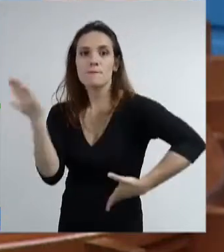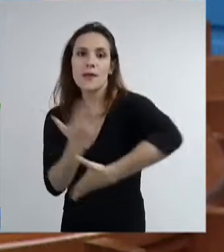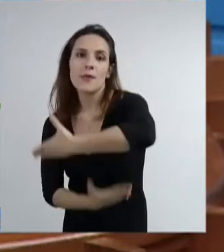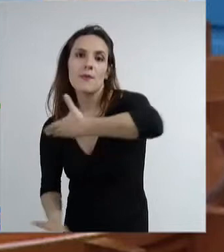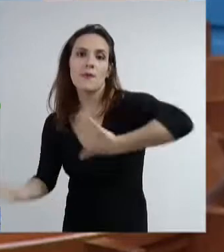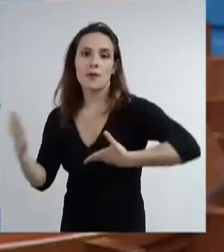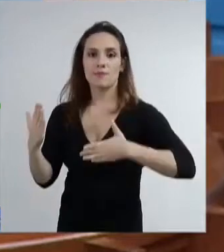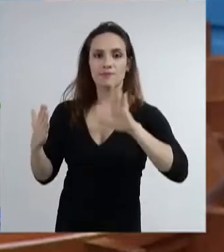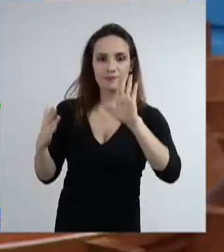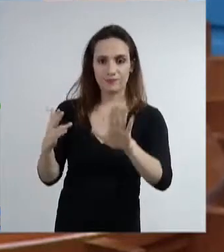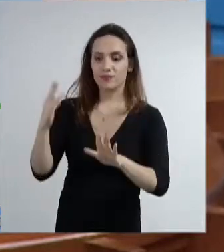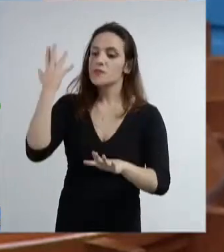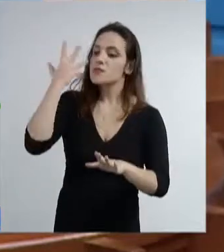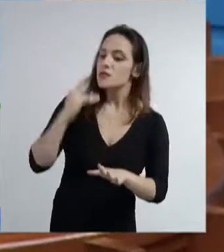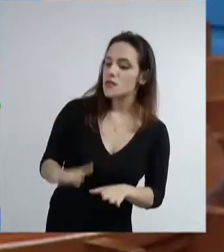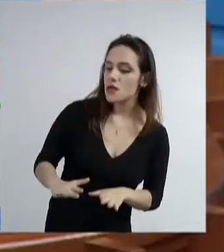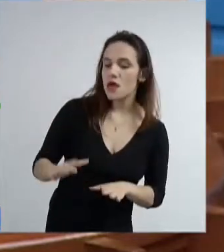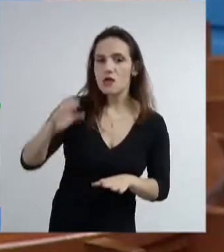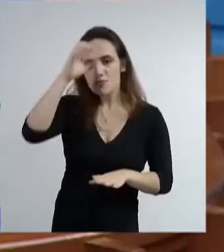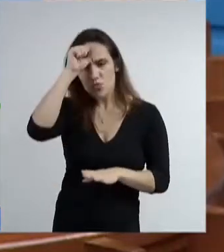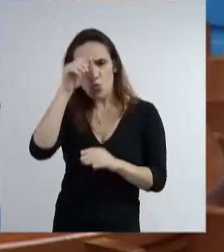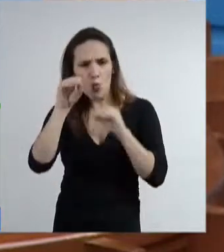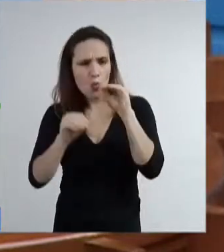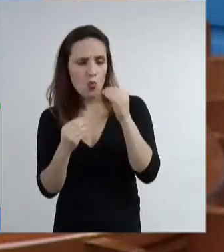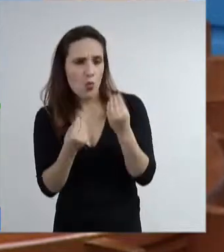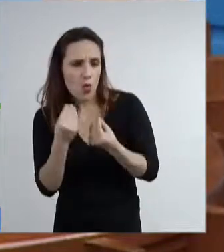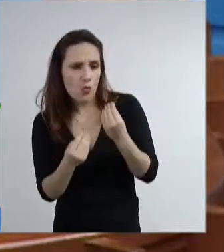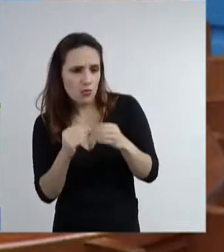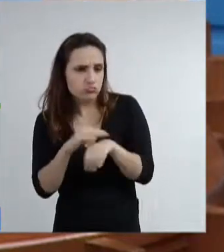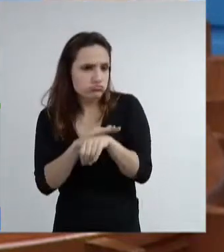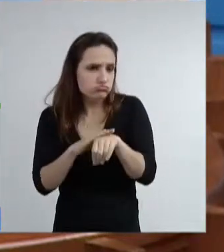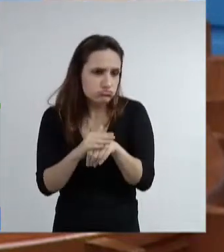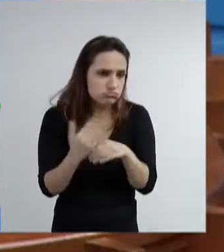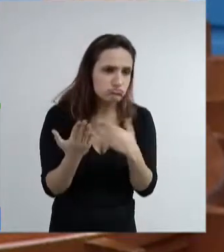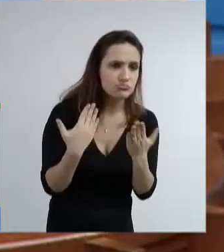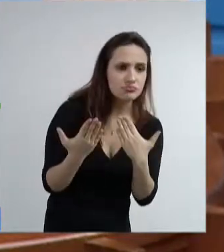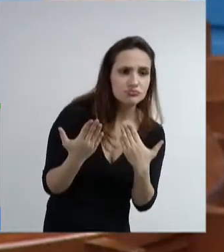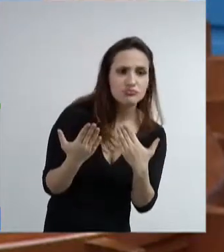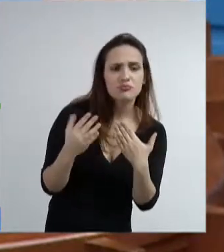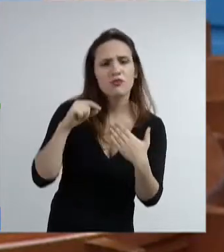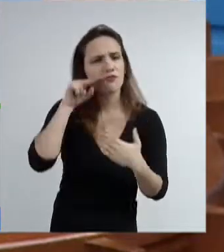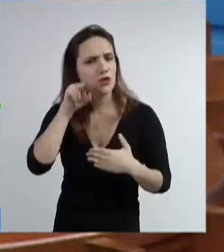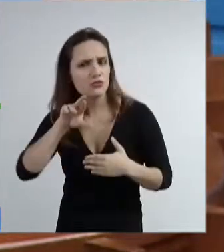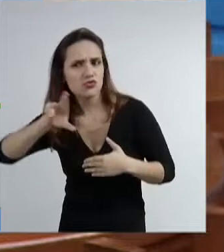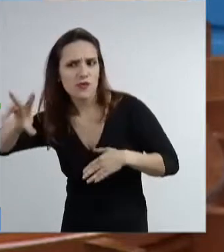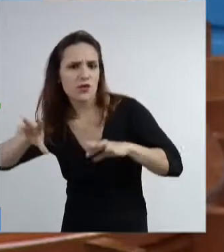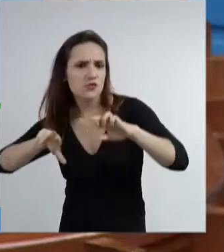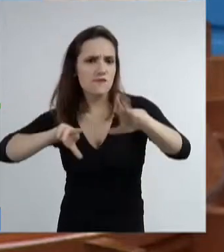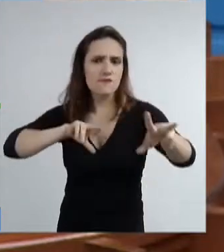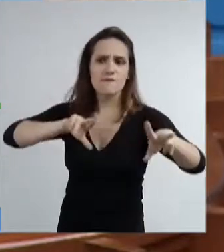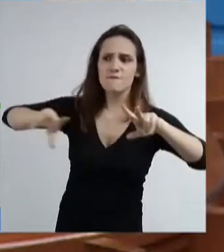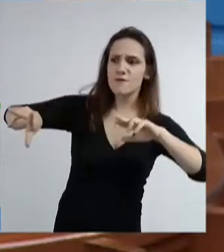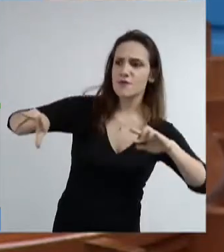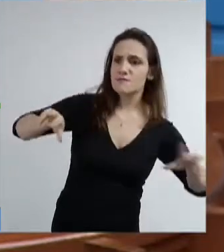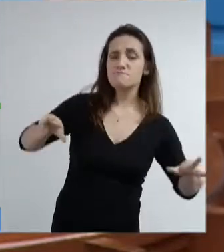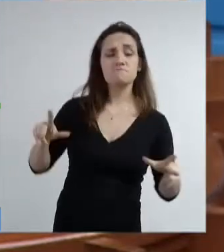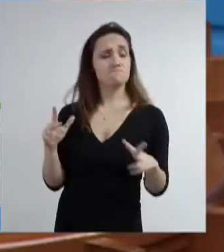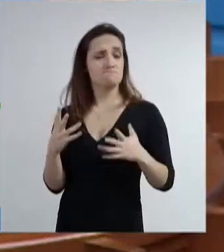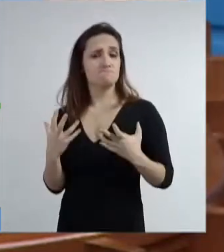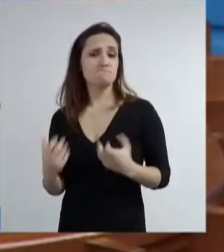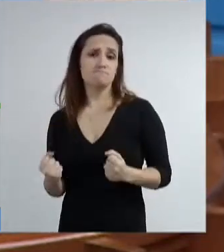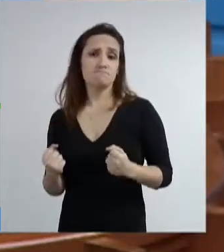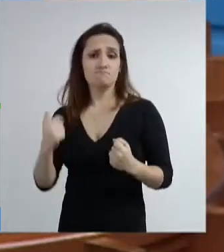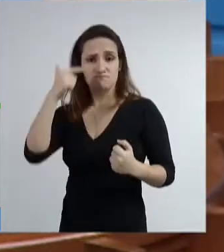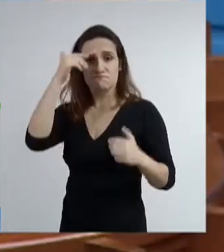a criança aprende a interagir com os outros, a aceitar as diferenças, a diversidade que